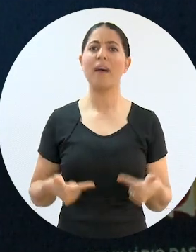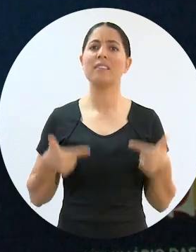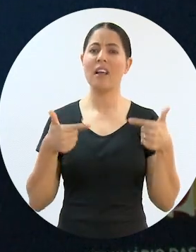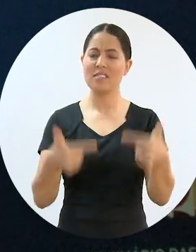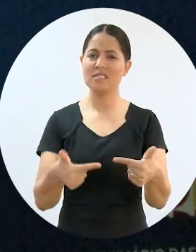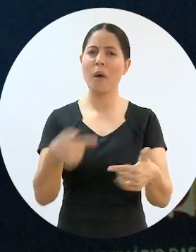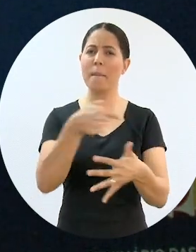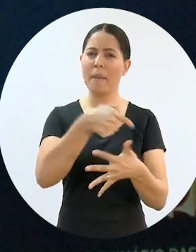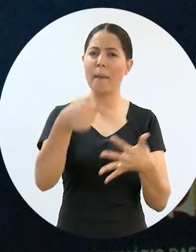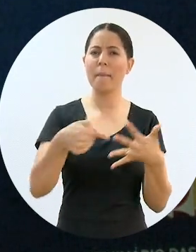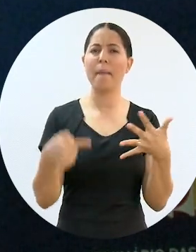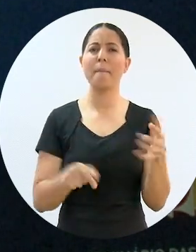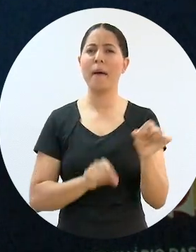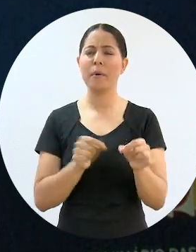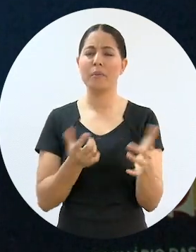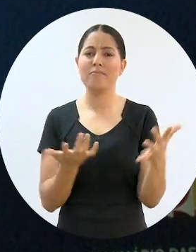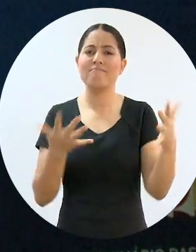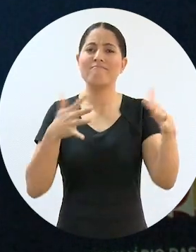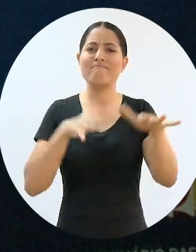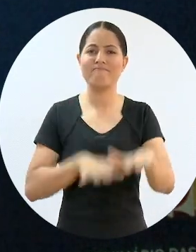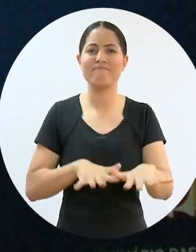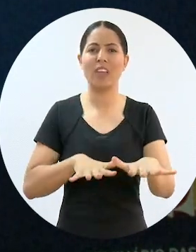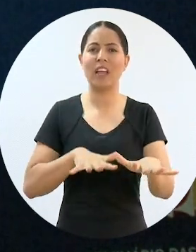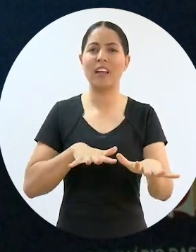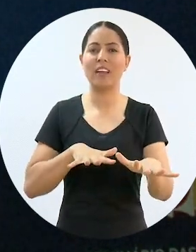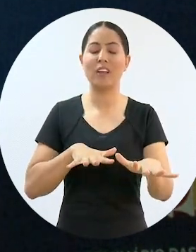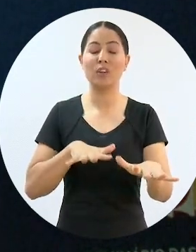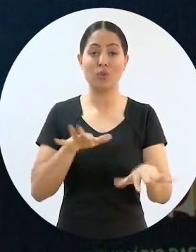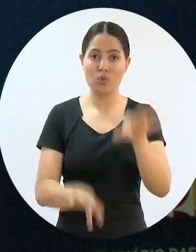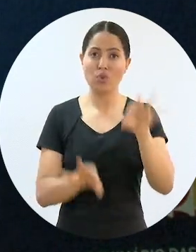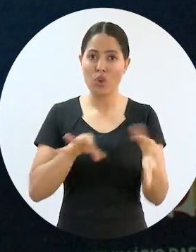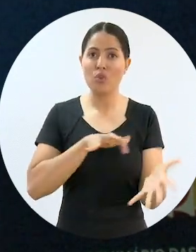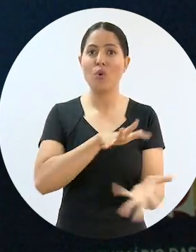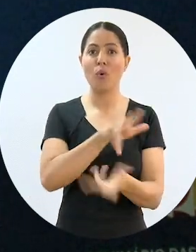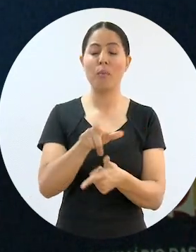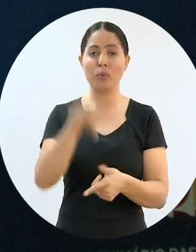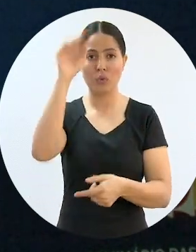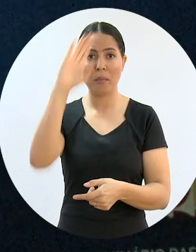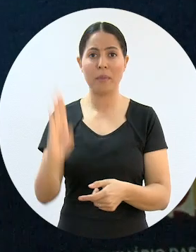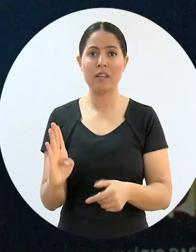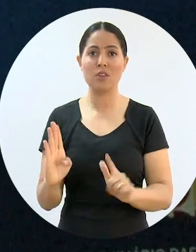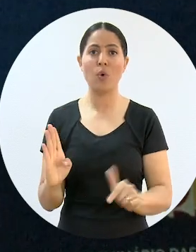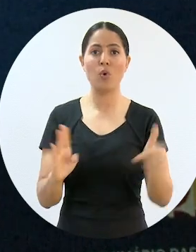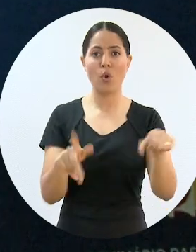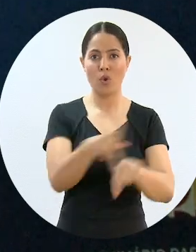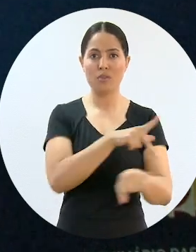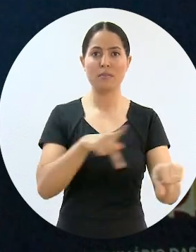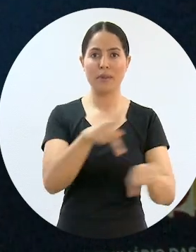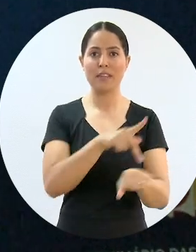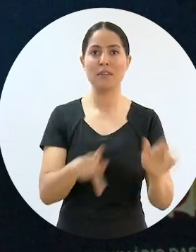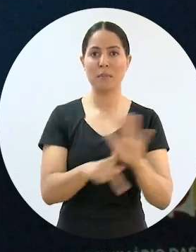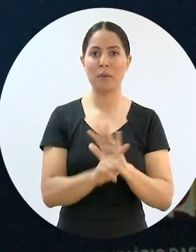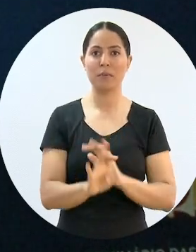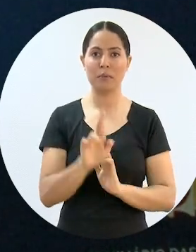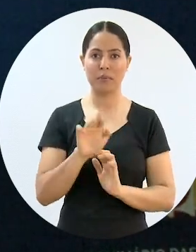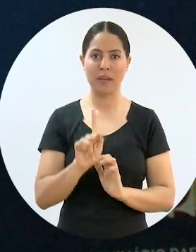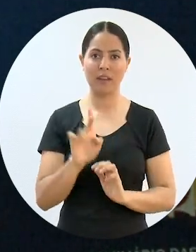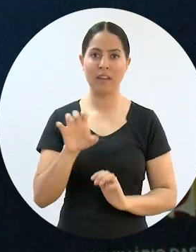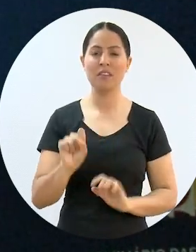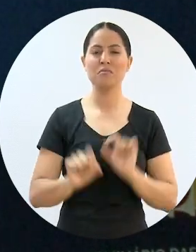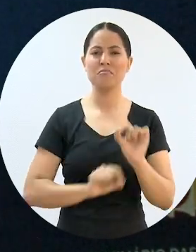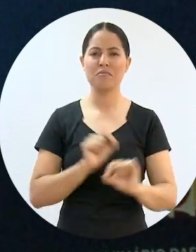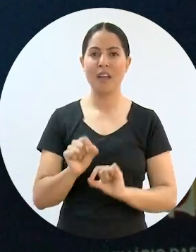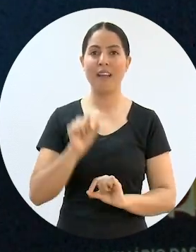participado ativamente das ações de integração do mundo jurídico brasileiro com um dos países que compõem o BRICS,